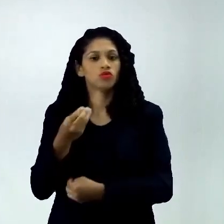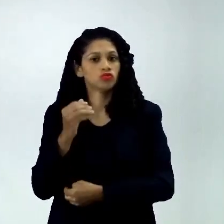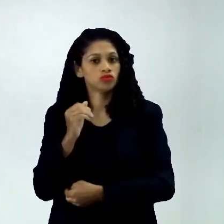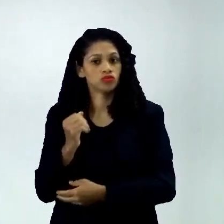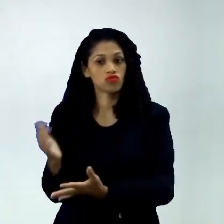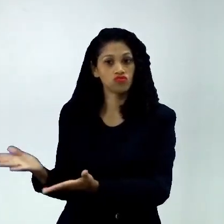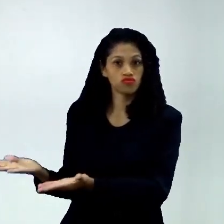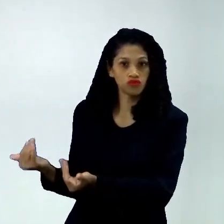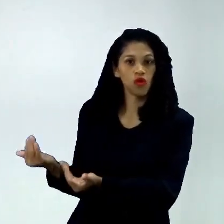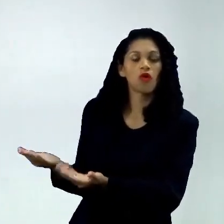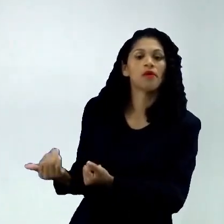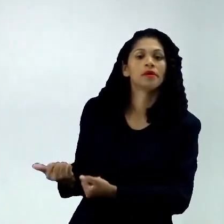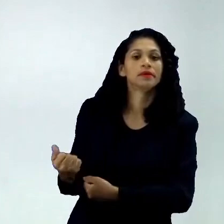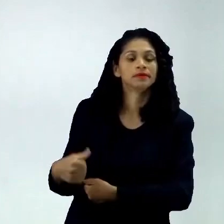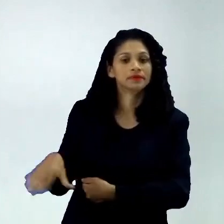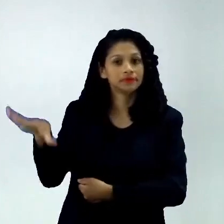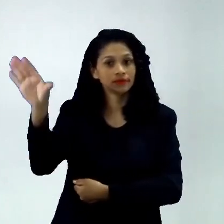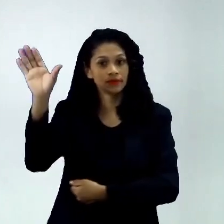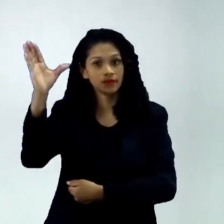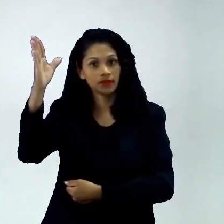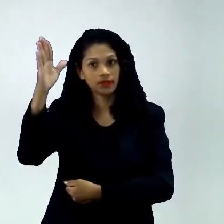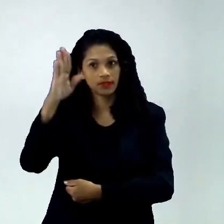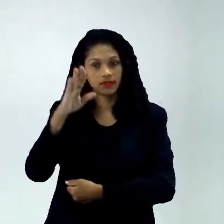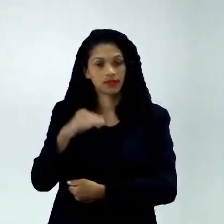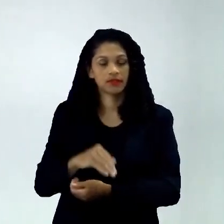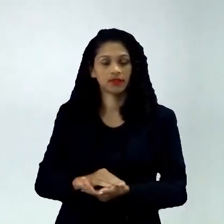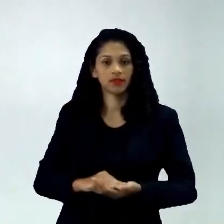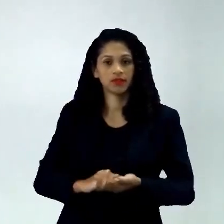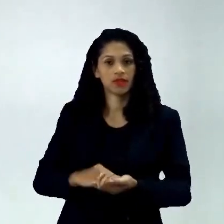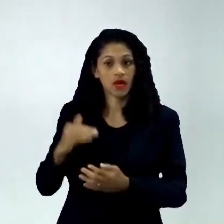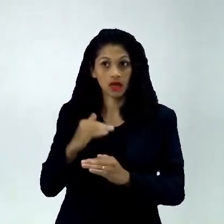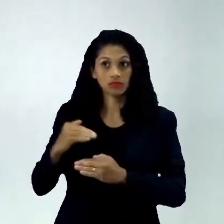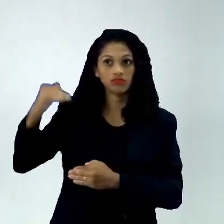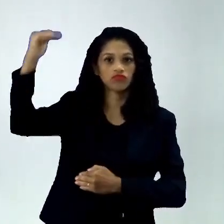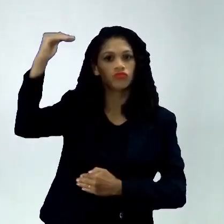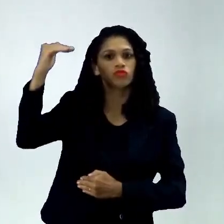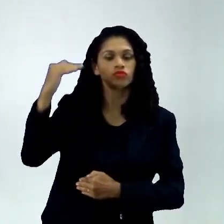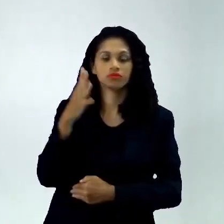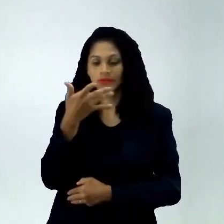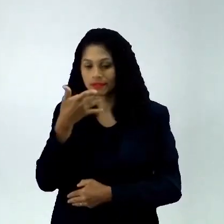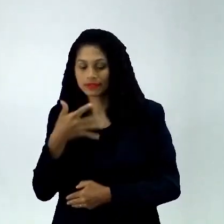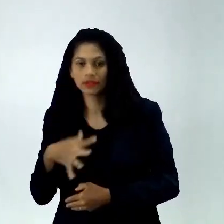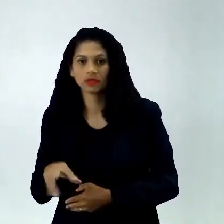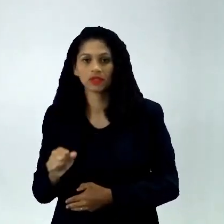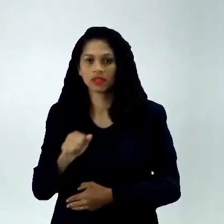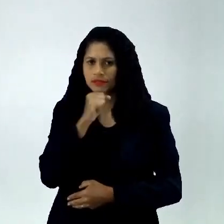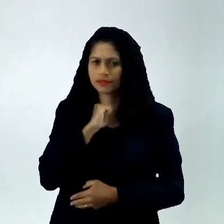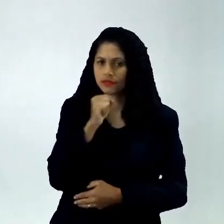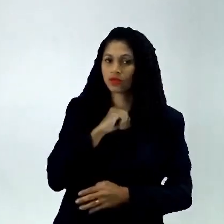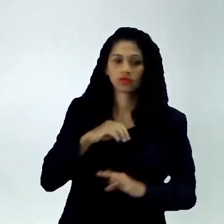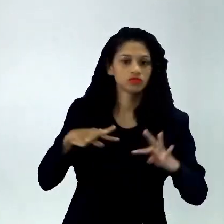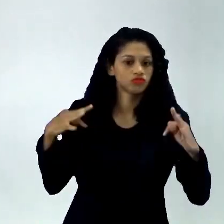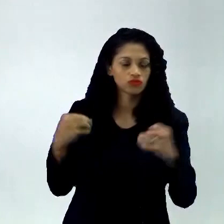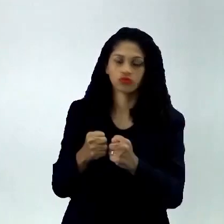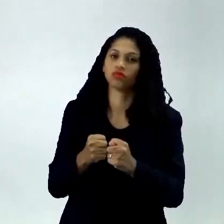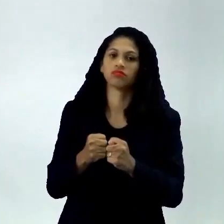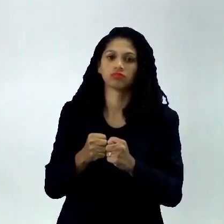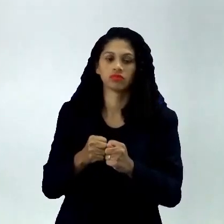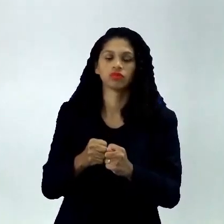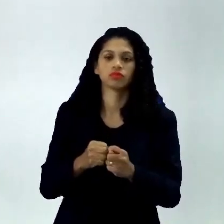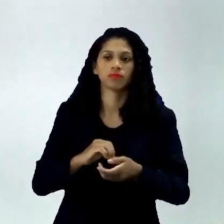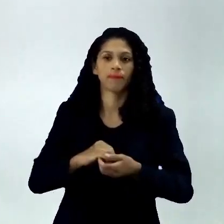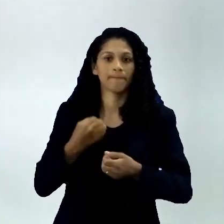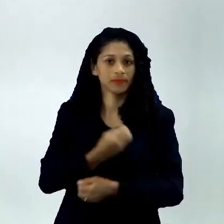idosos, crianças, todo mundo, meninos e meninas, todo mundo junto ali em prol da dança. Outra importante observação